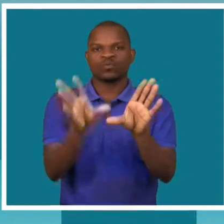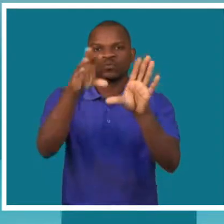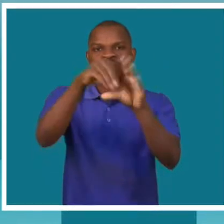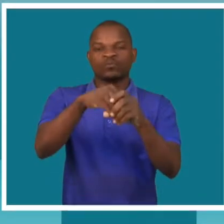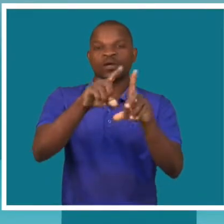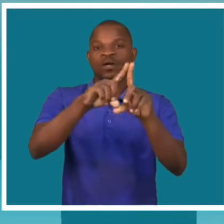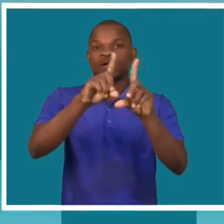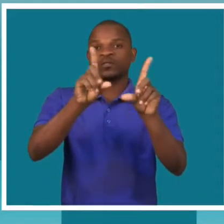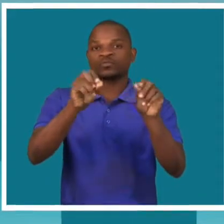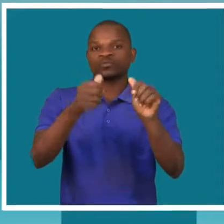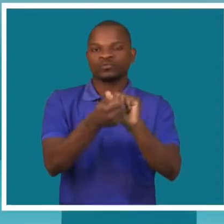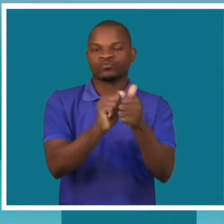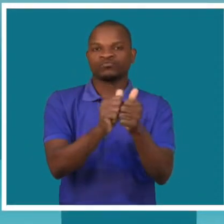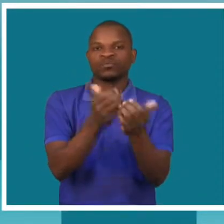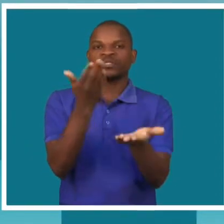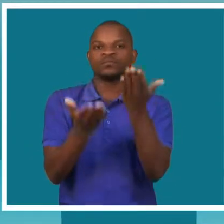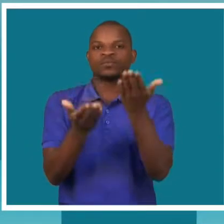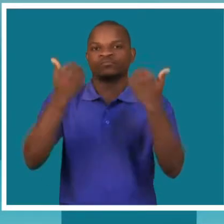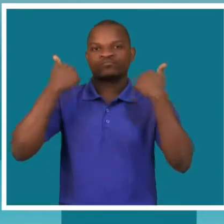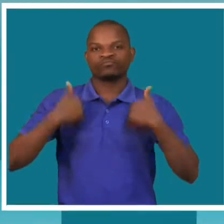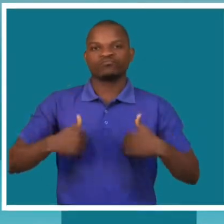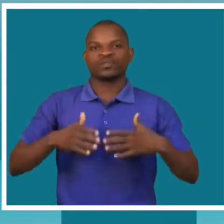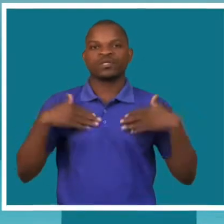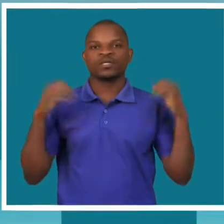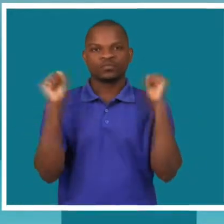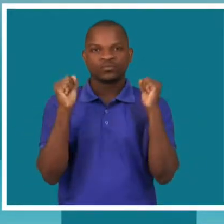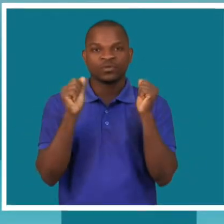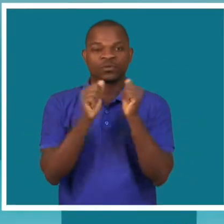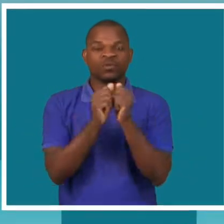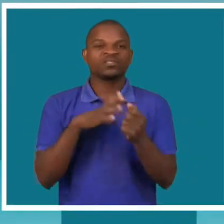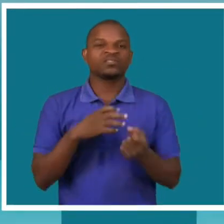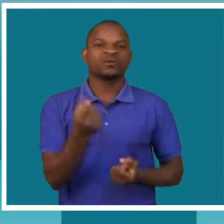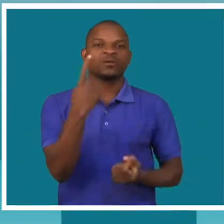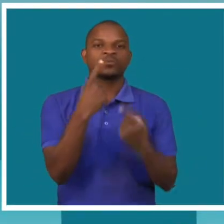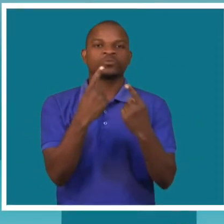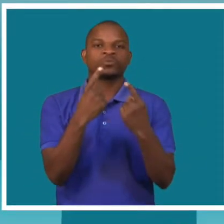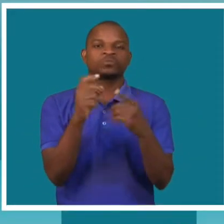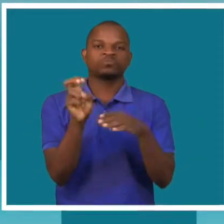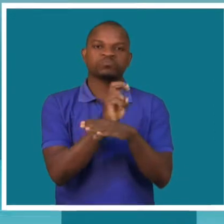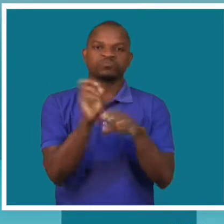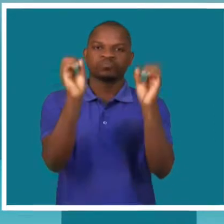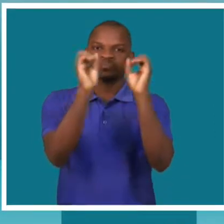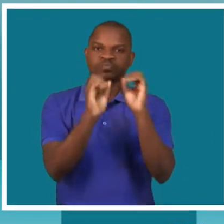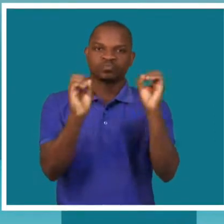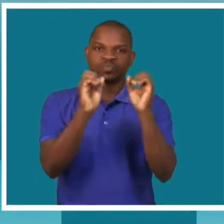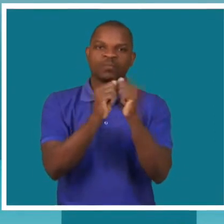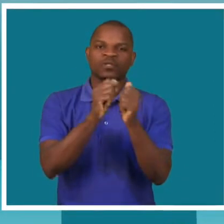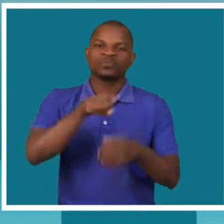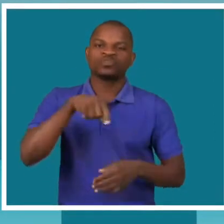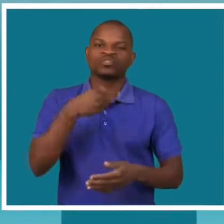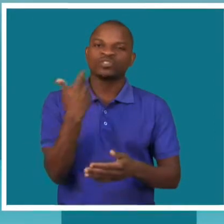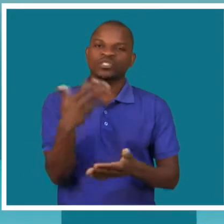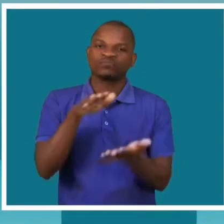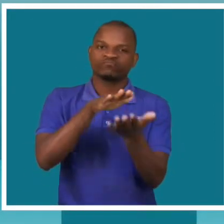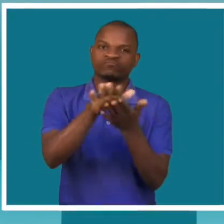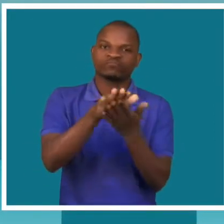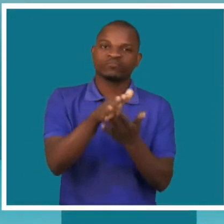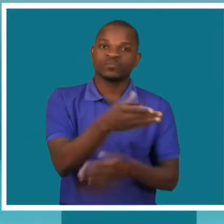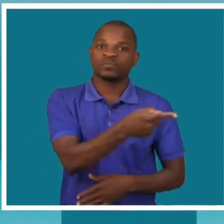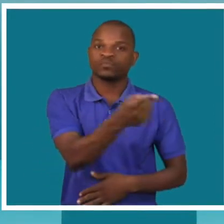poder se ingrar no campo desportivo, depende do seu organismo. E é daqueles jogadores que muitas vezes não se cuidam, cuidam-se pouco, mas já temos falado